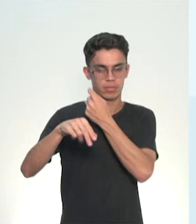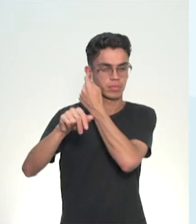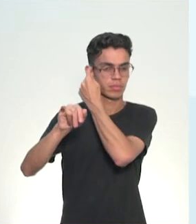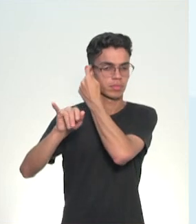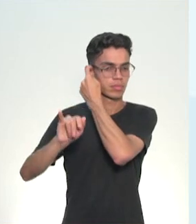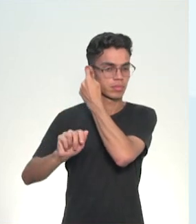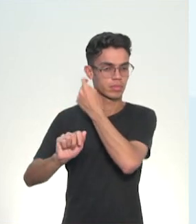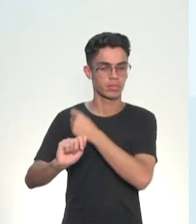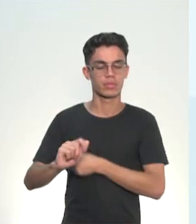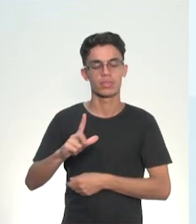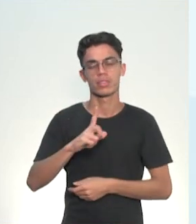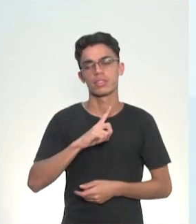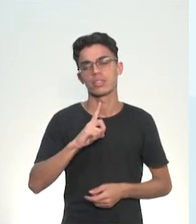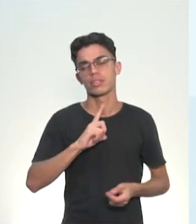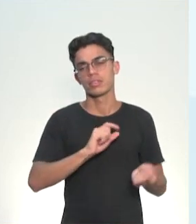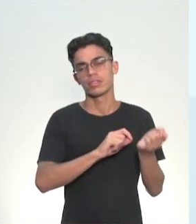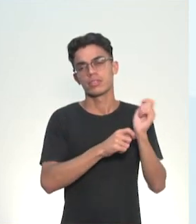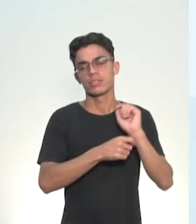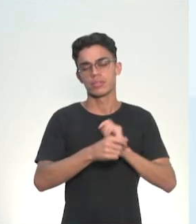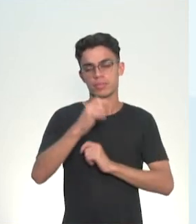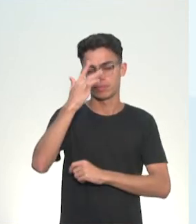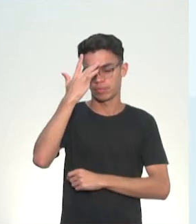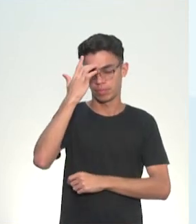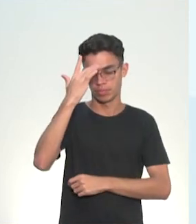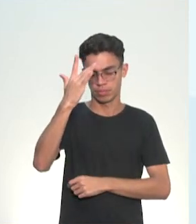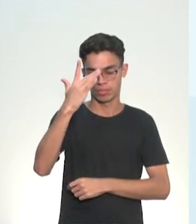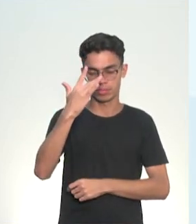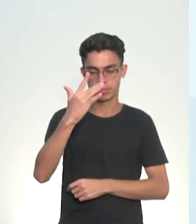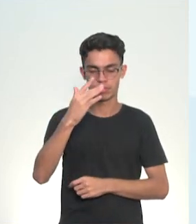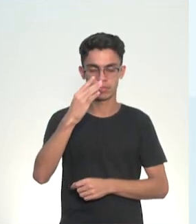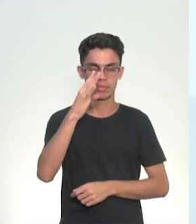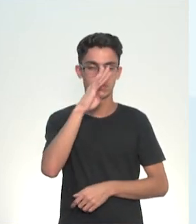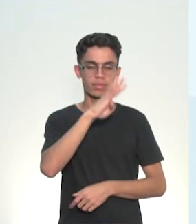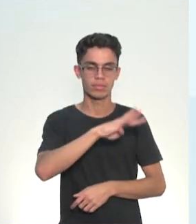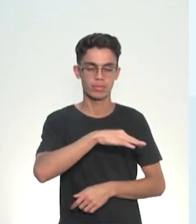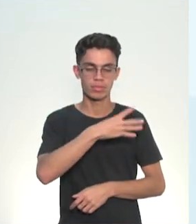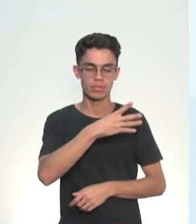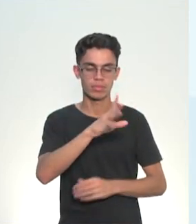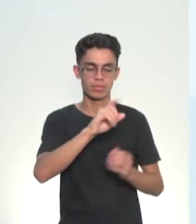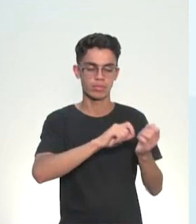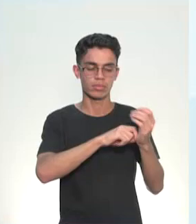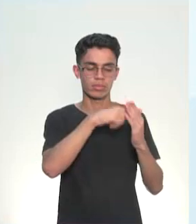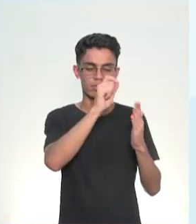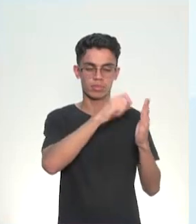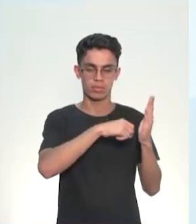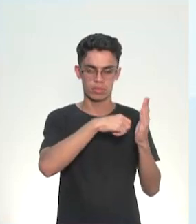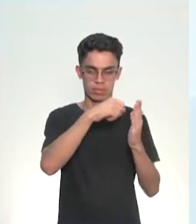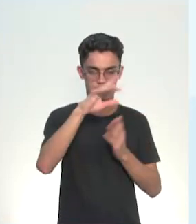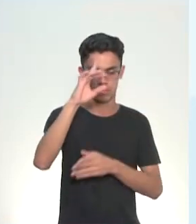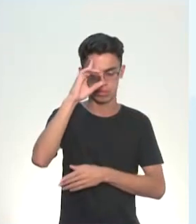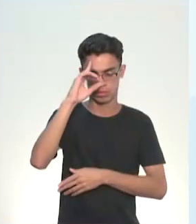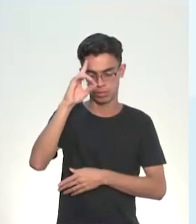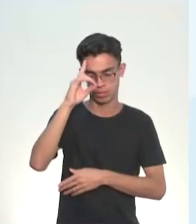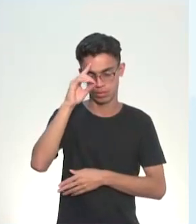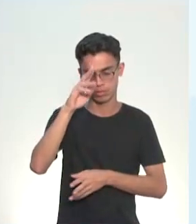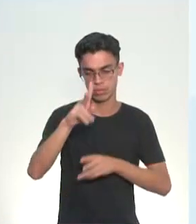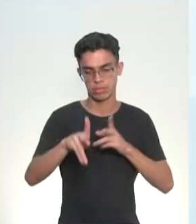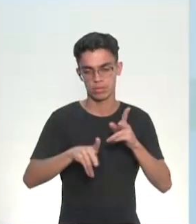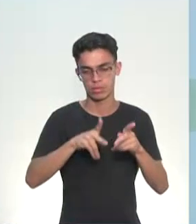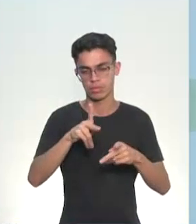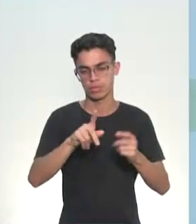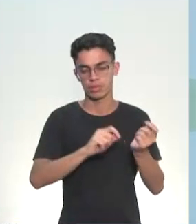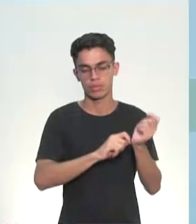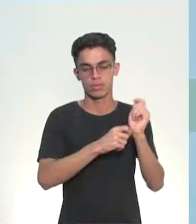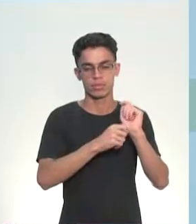sempre envoltos em mistérios, teorias, né, calendário, é um povo místico até hoje para a gente aí. Exatamente. E saindo